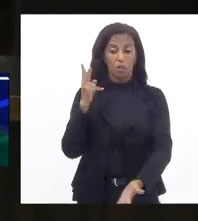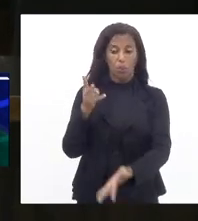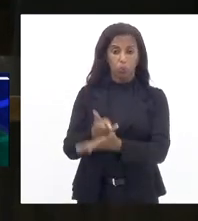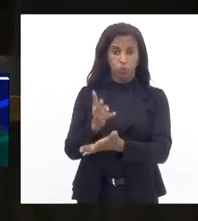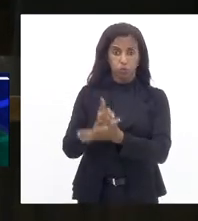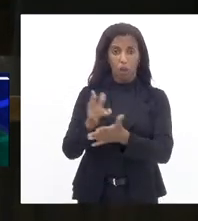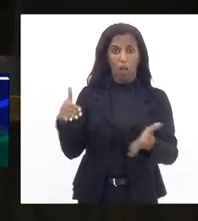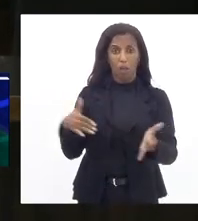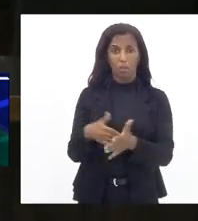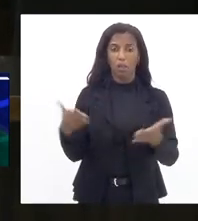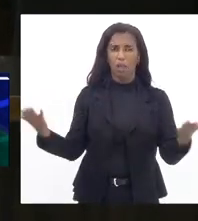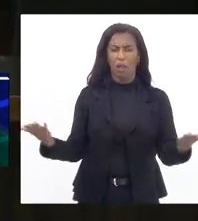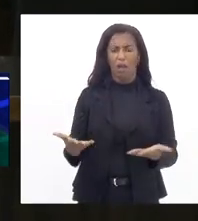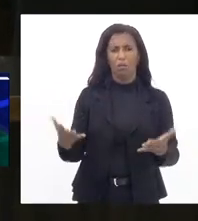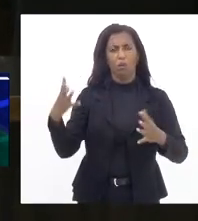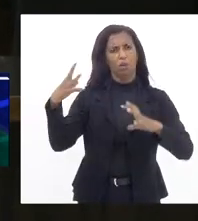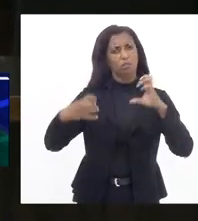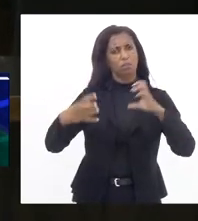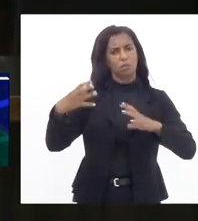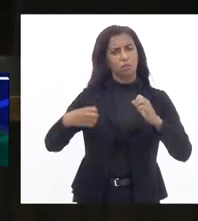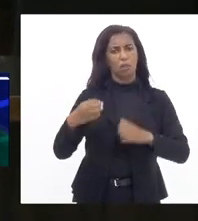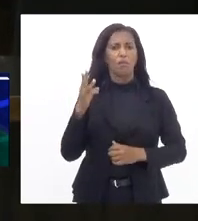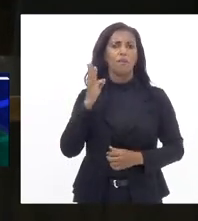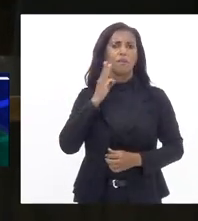discussão. Deputado Valdec, 3 minutos, por favor.